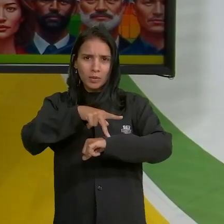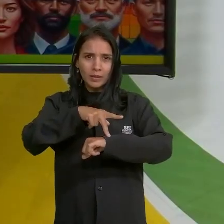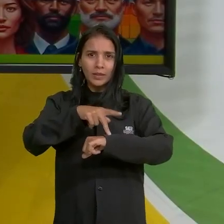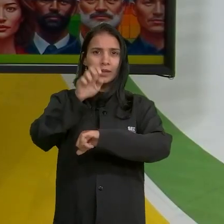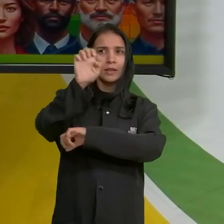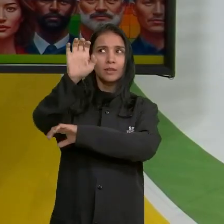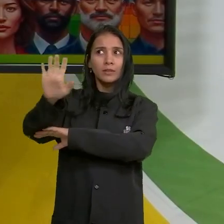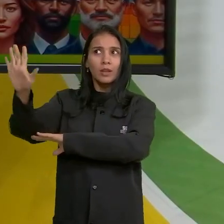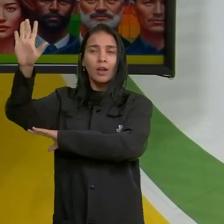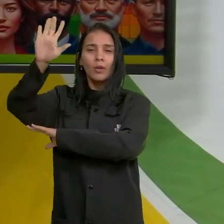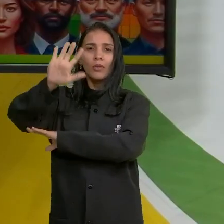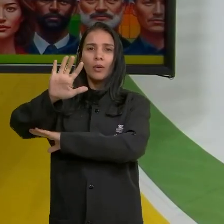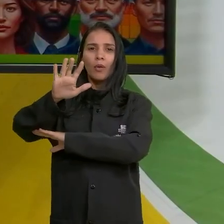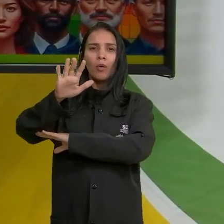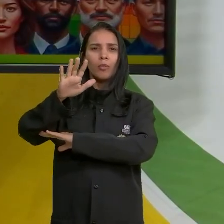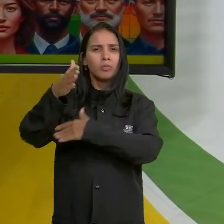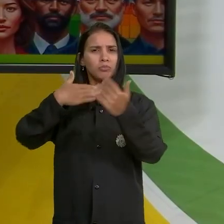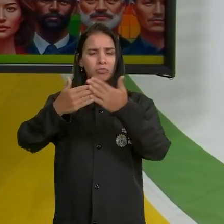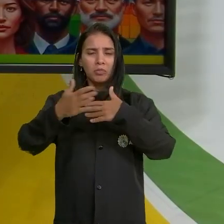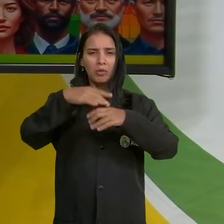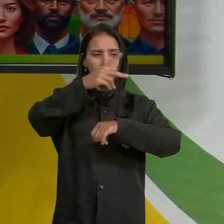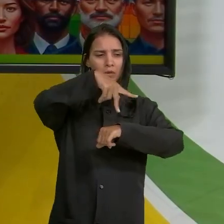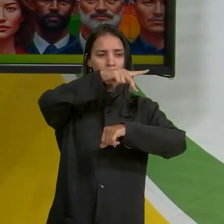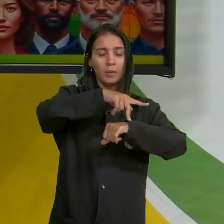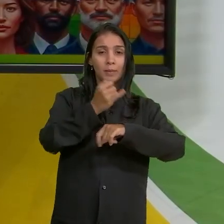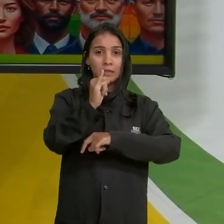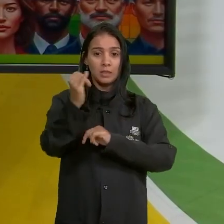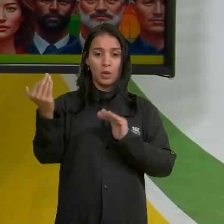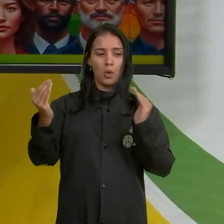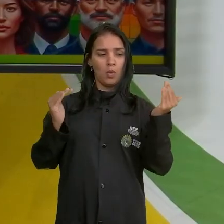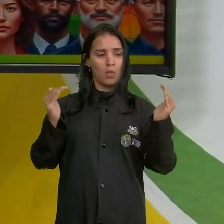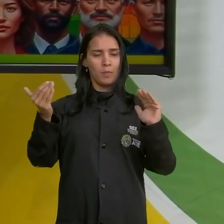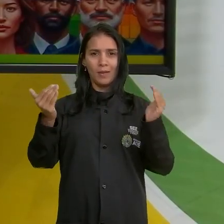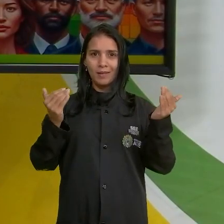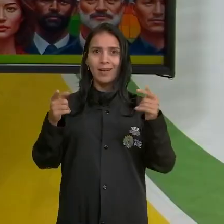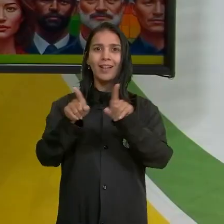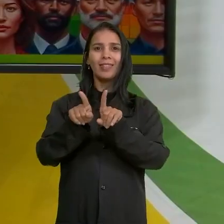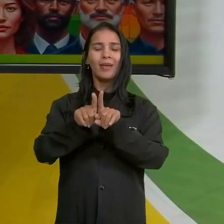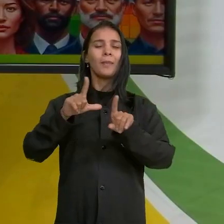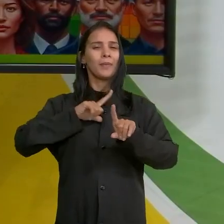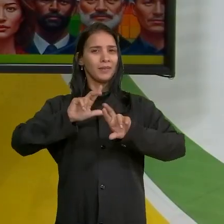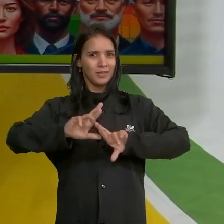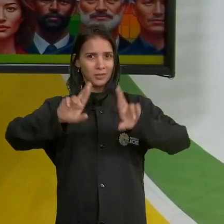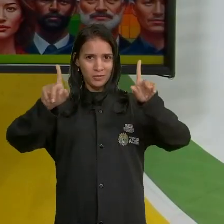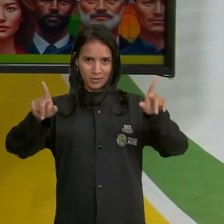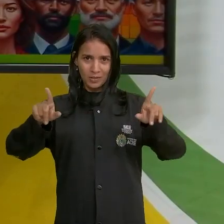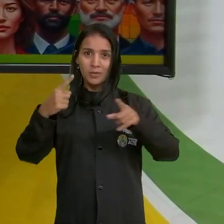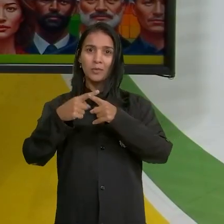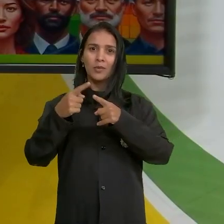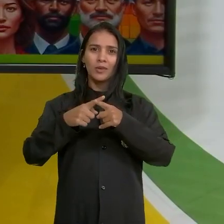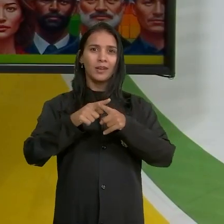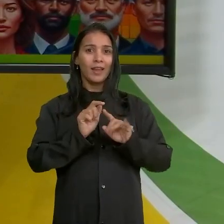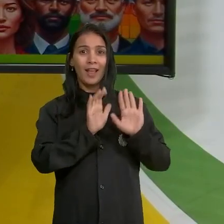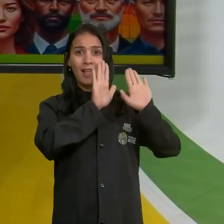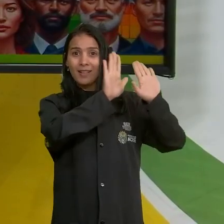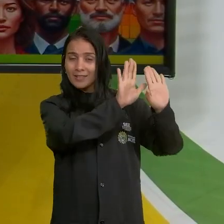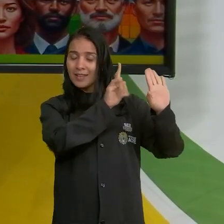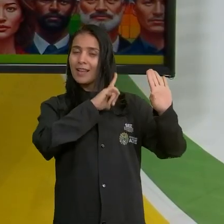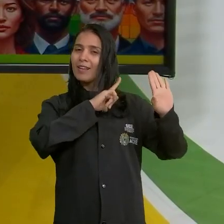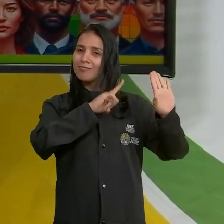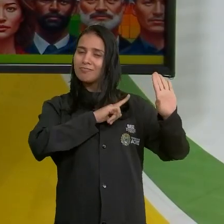em outros países? Ou, por que não dizer, em outras sociedades, que também têm as suas